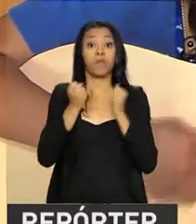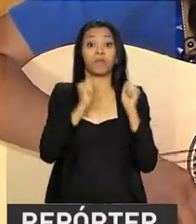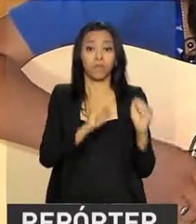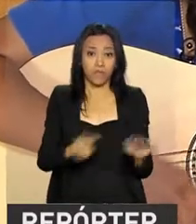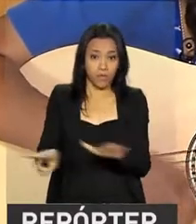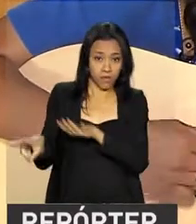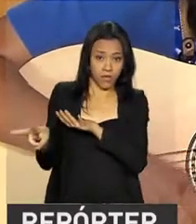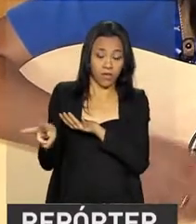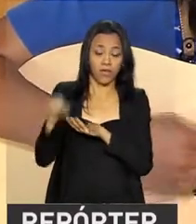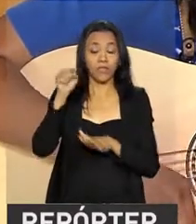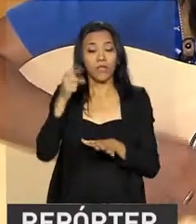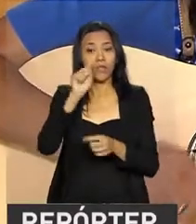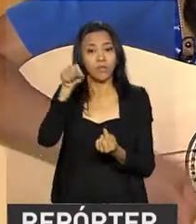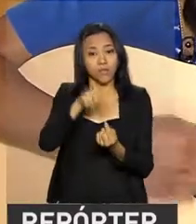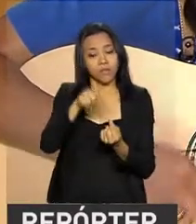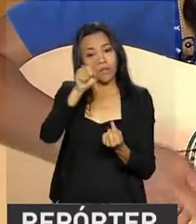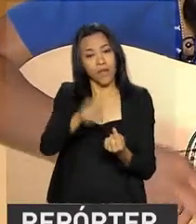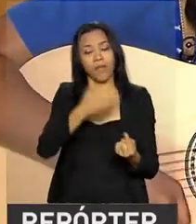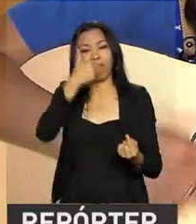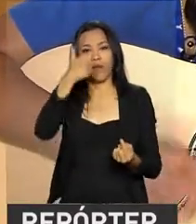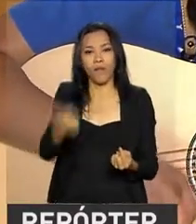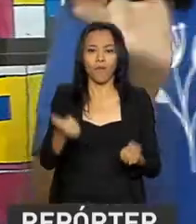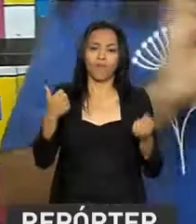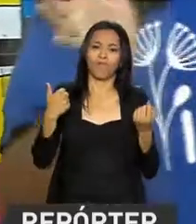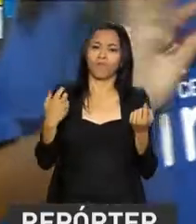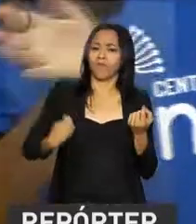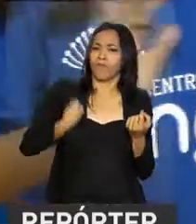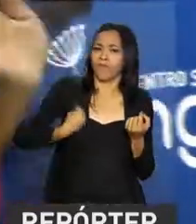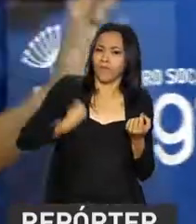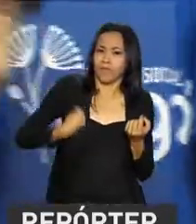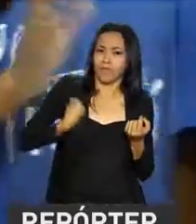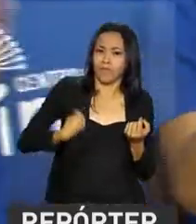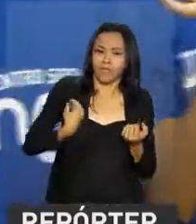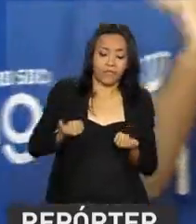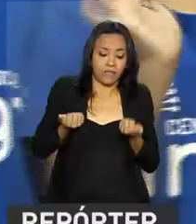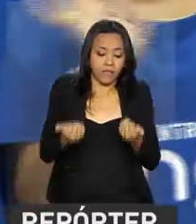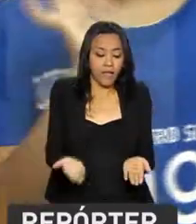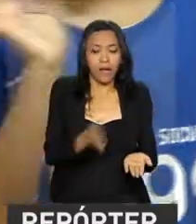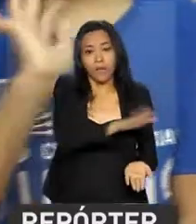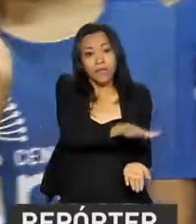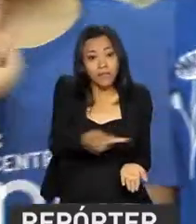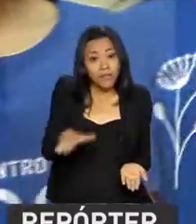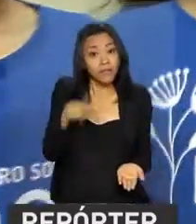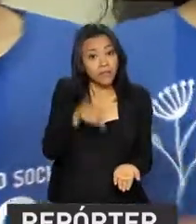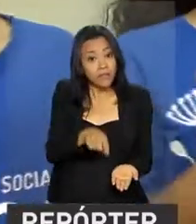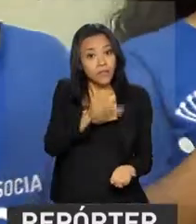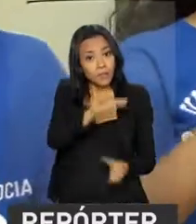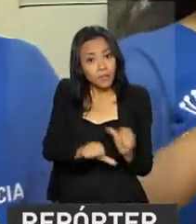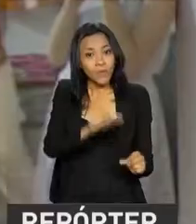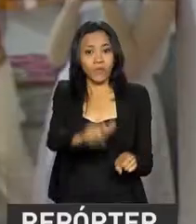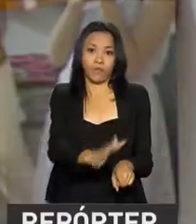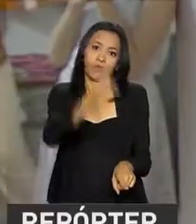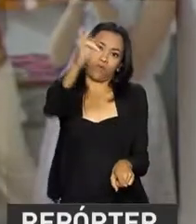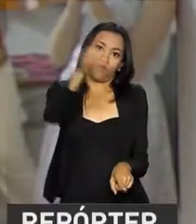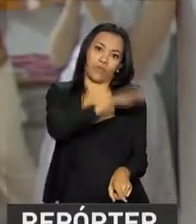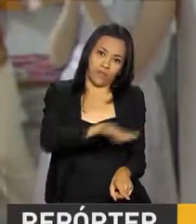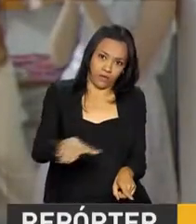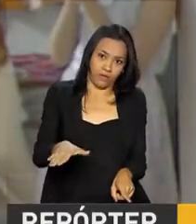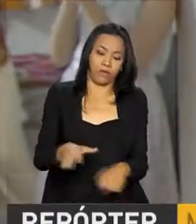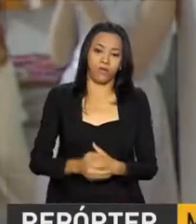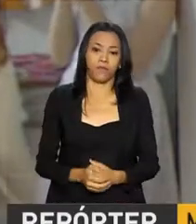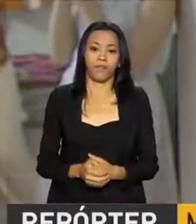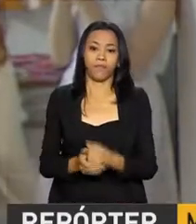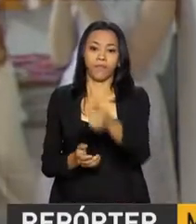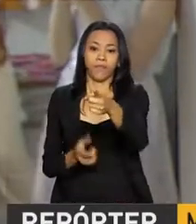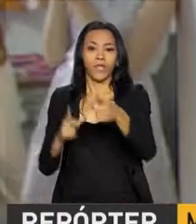intenção, proporcionar melhor qualidade de vida para as crianças e, com isso, poder mudar o futuro. Tenho certeza que